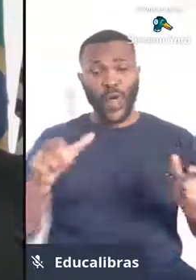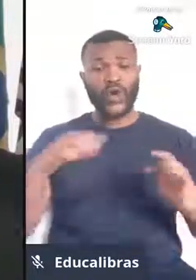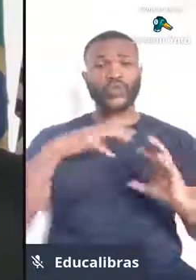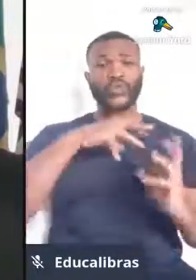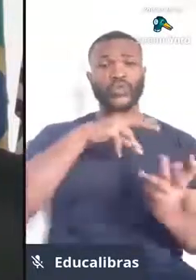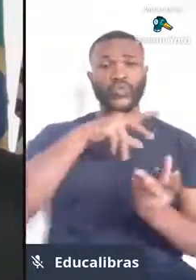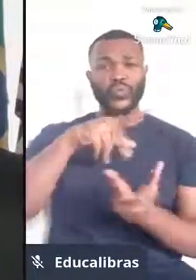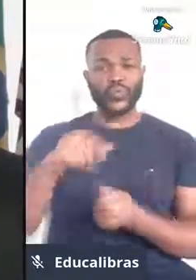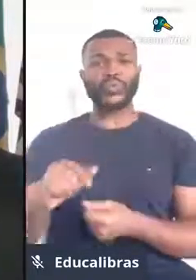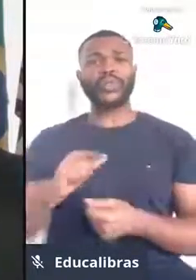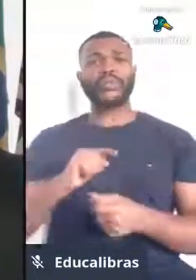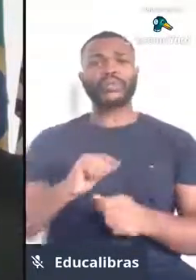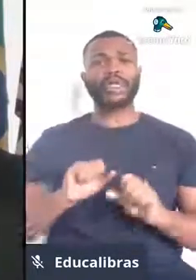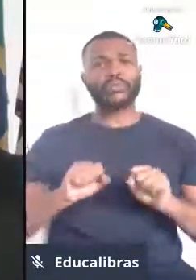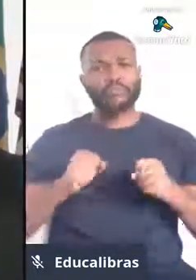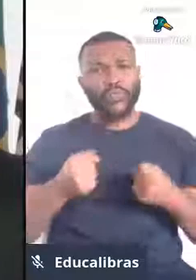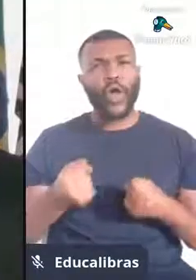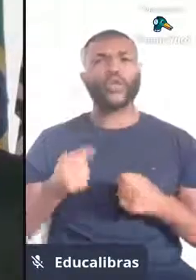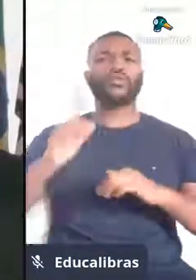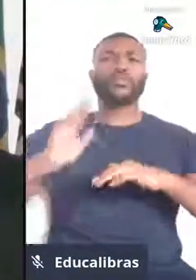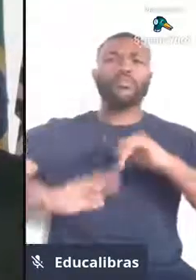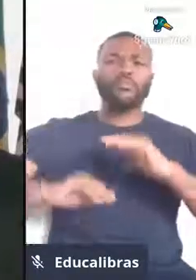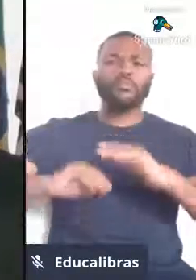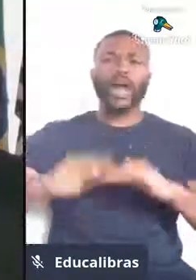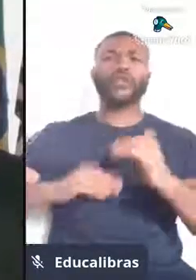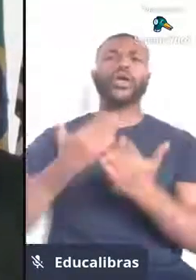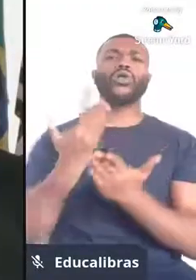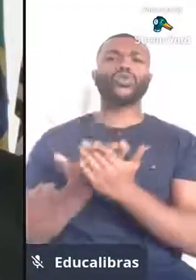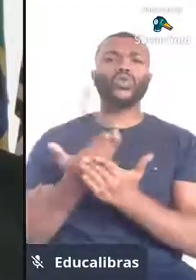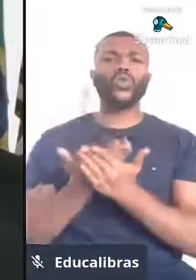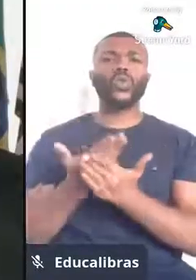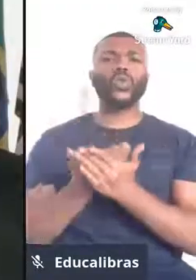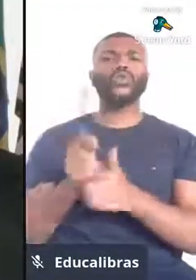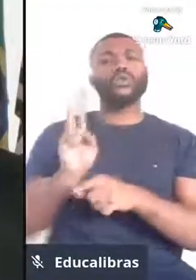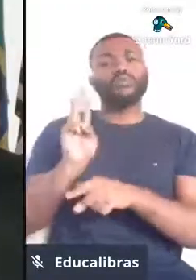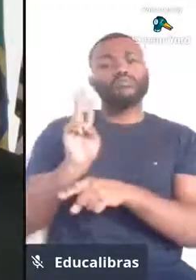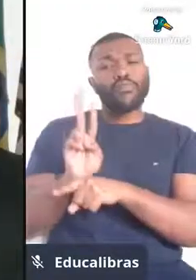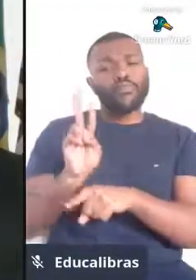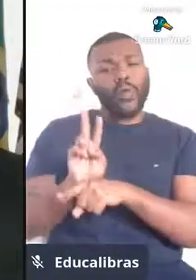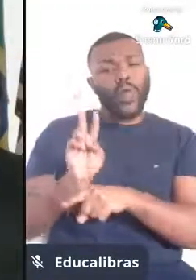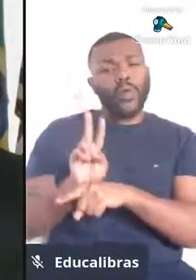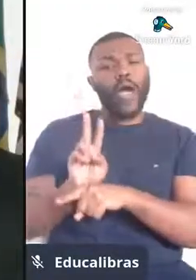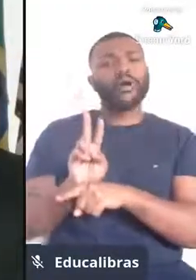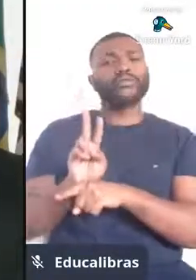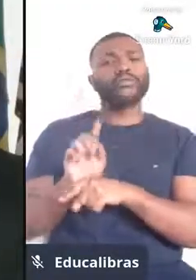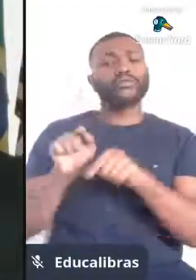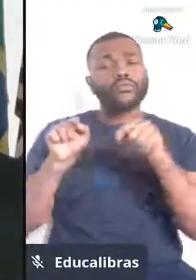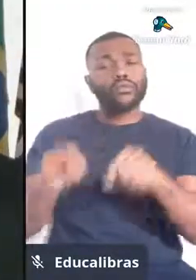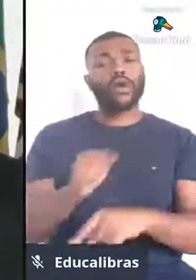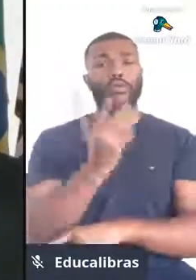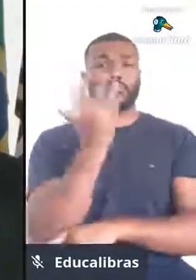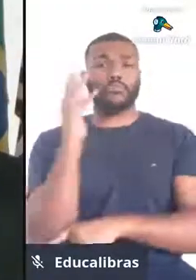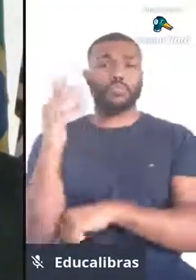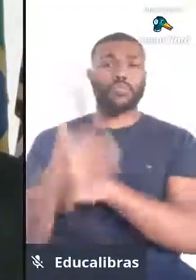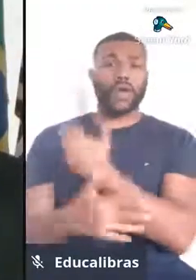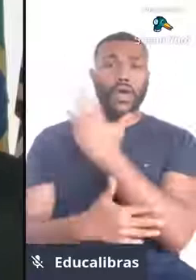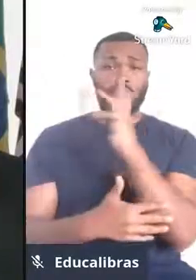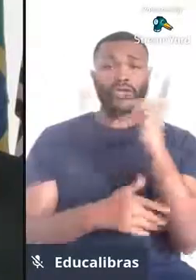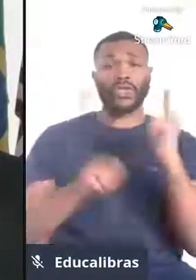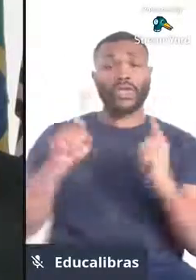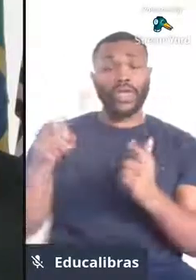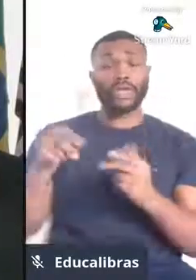e práticas de preservação e melhoria do meio ambiente. Então, esses relacionamentos coletivos são feitos pelo núcleo